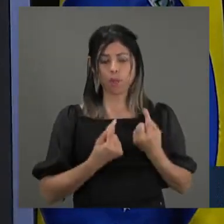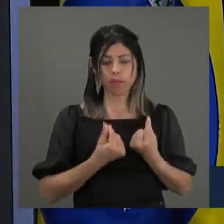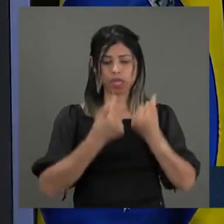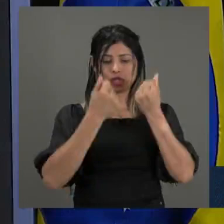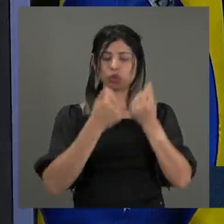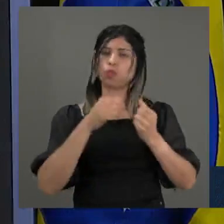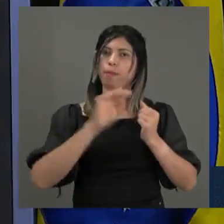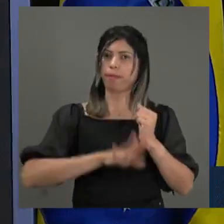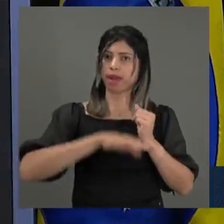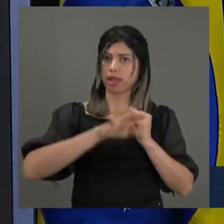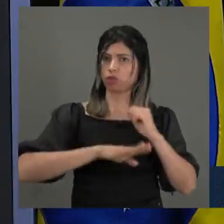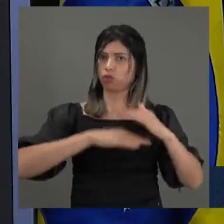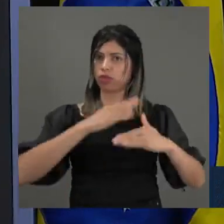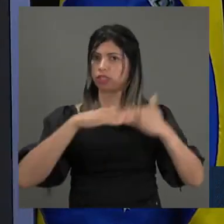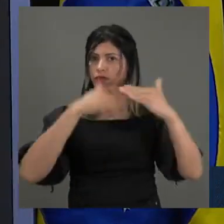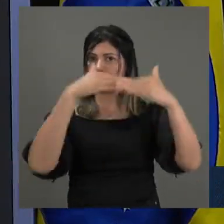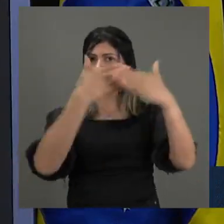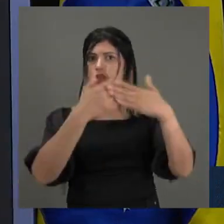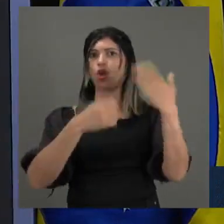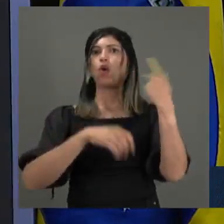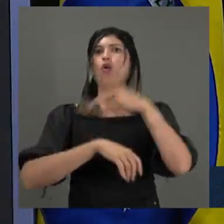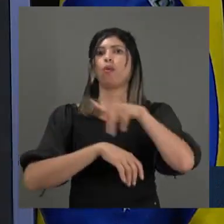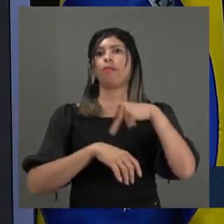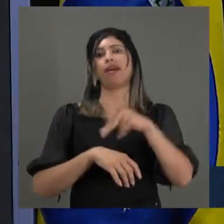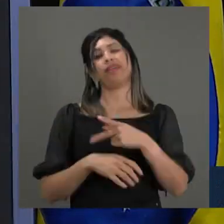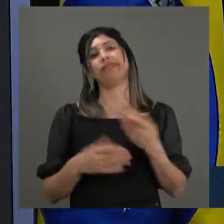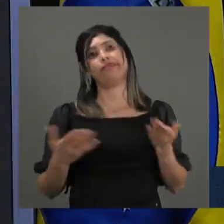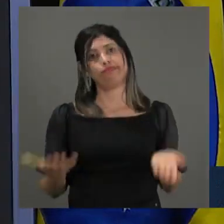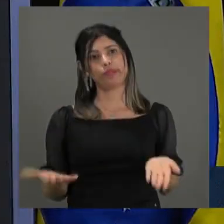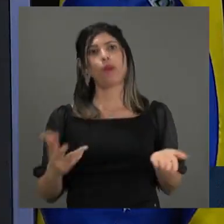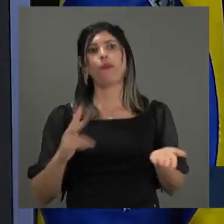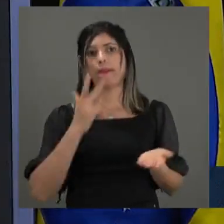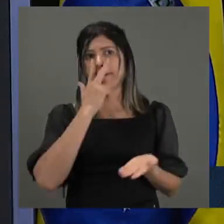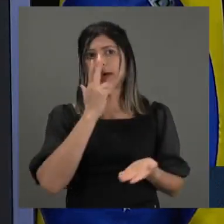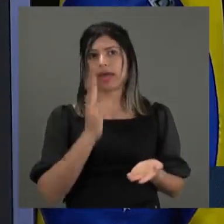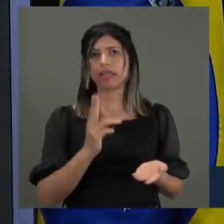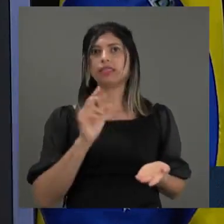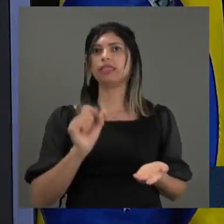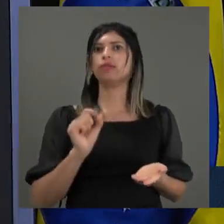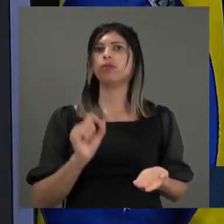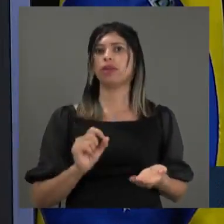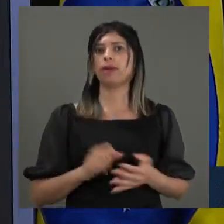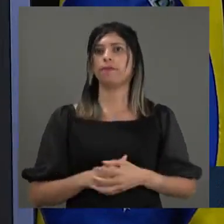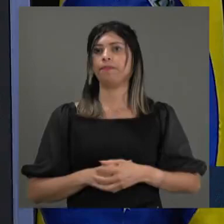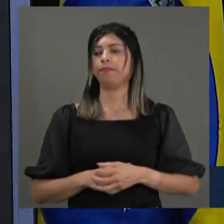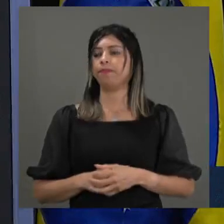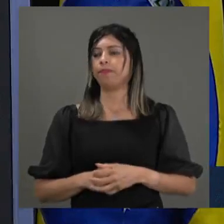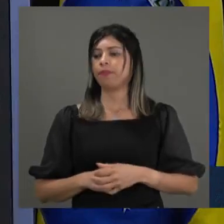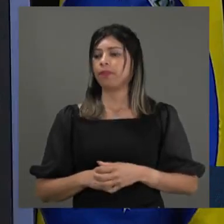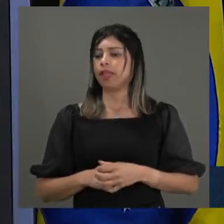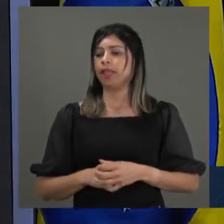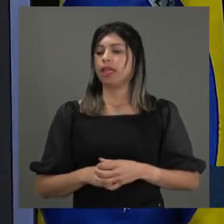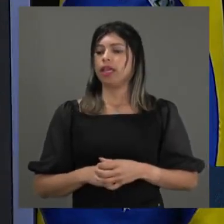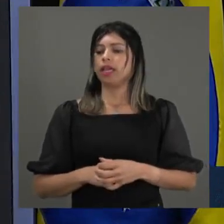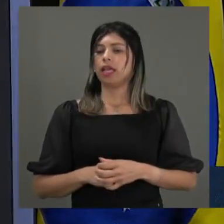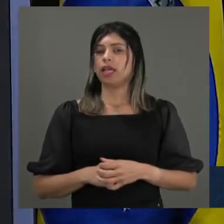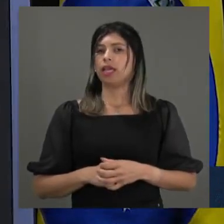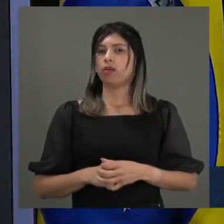e desenvolver o país. No fundo, a impressão que tenho, senhor presidente, é que nós